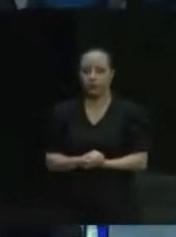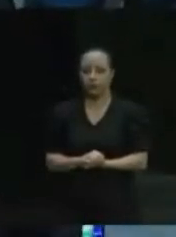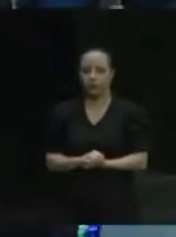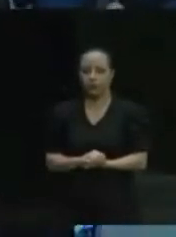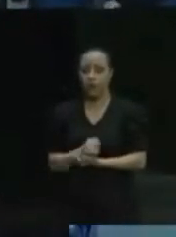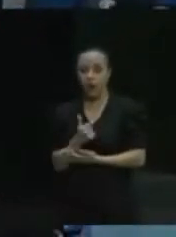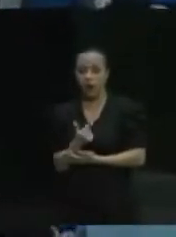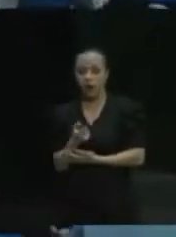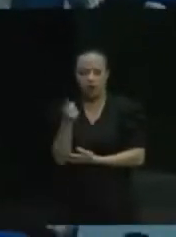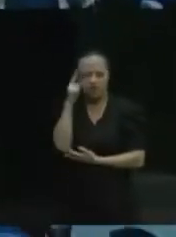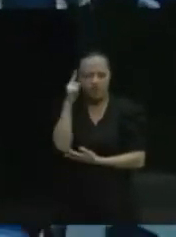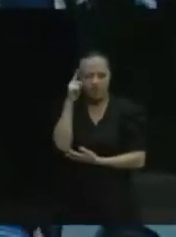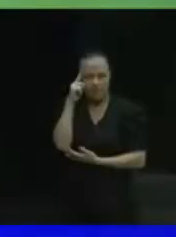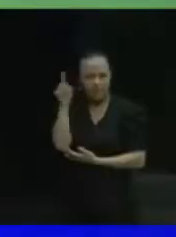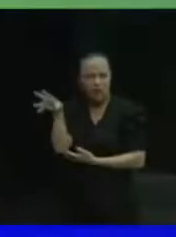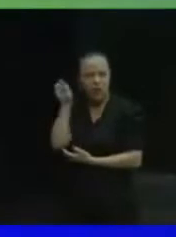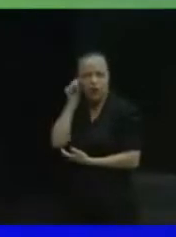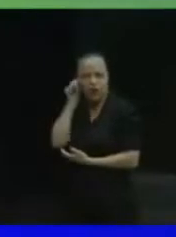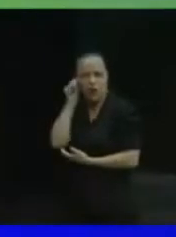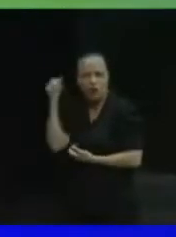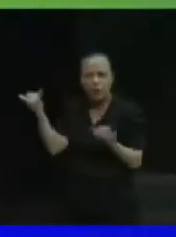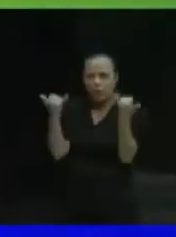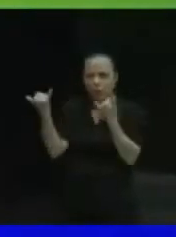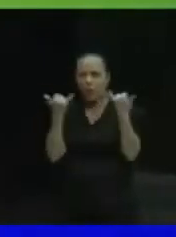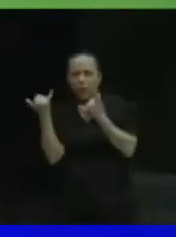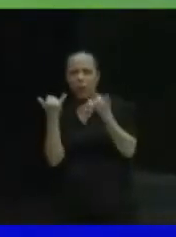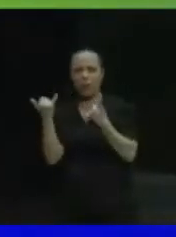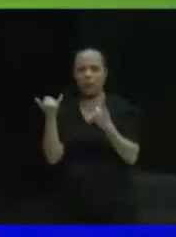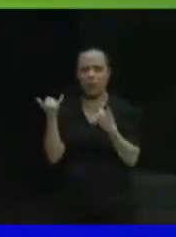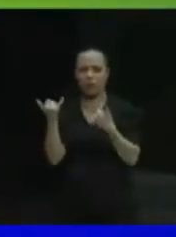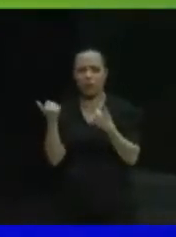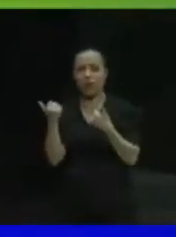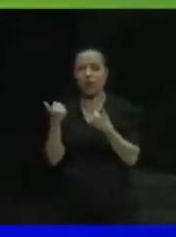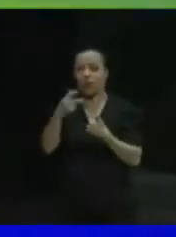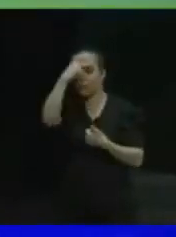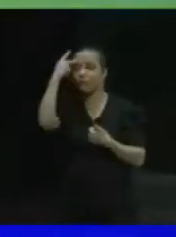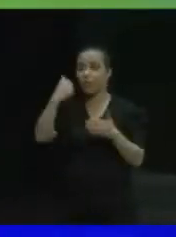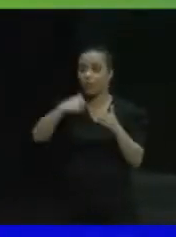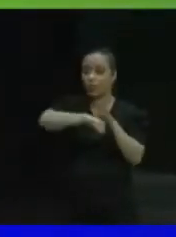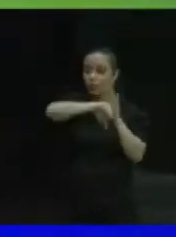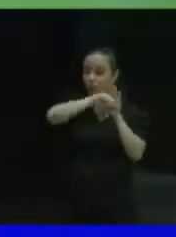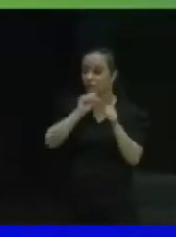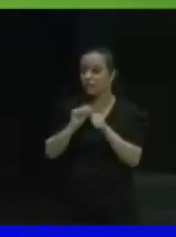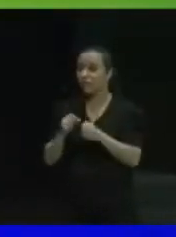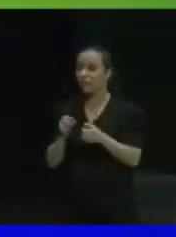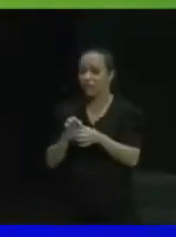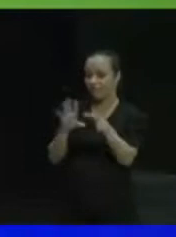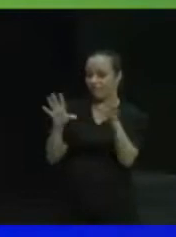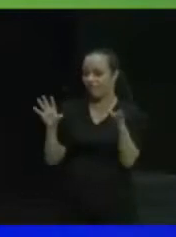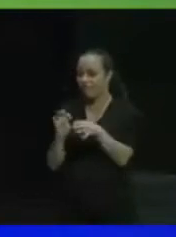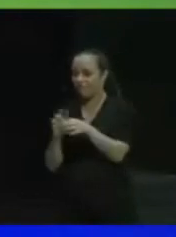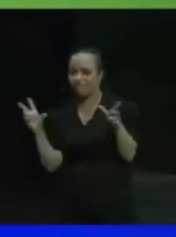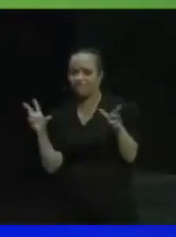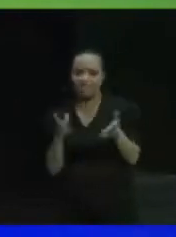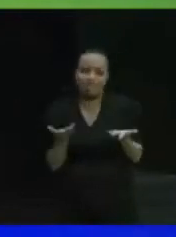Quase todo dia ouvimos notícias de criminosos sendo soltos, normalmente com base em